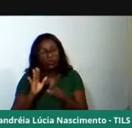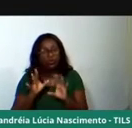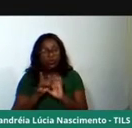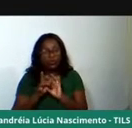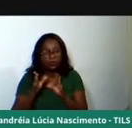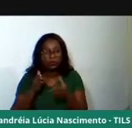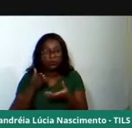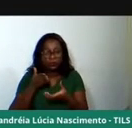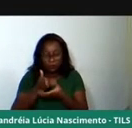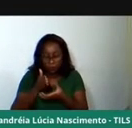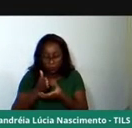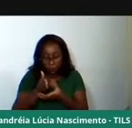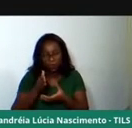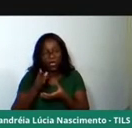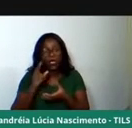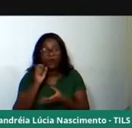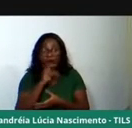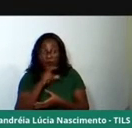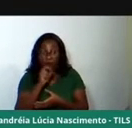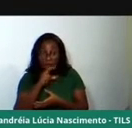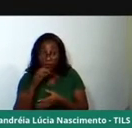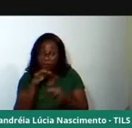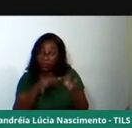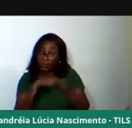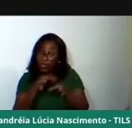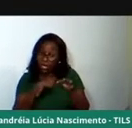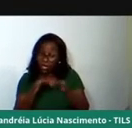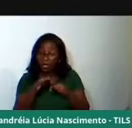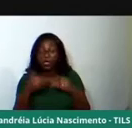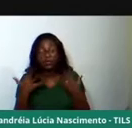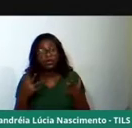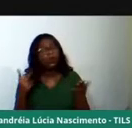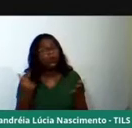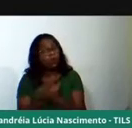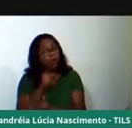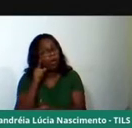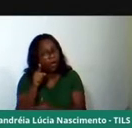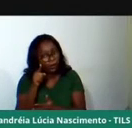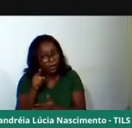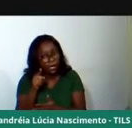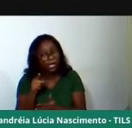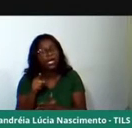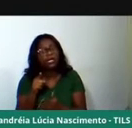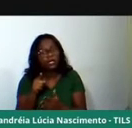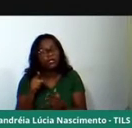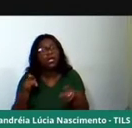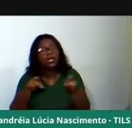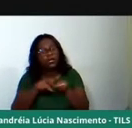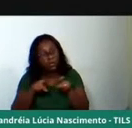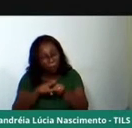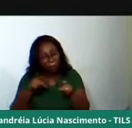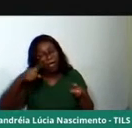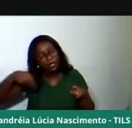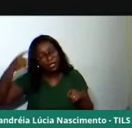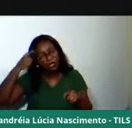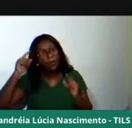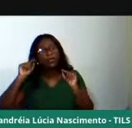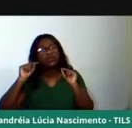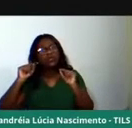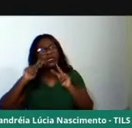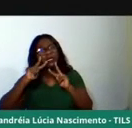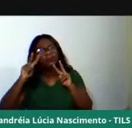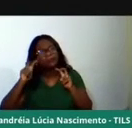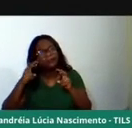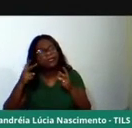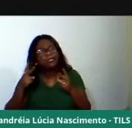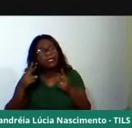na célula. E graças a esses episódios, tem-se inclusive cogitado antecipadamente se a Covid-19